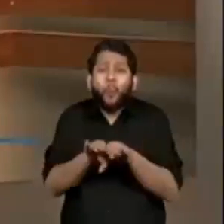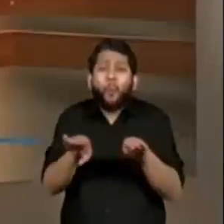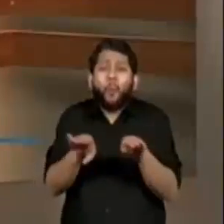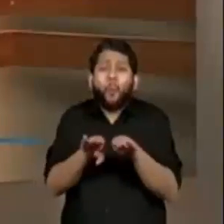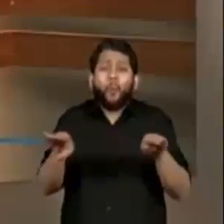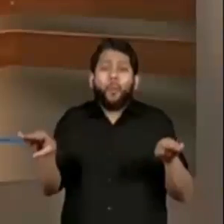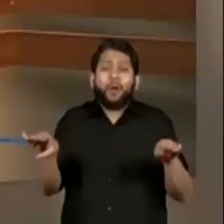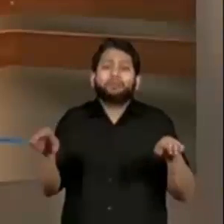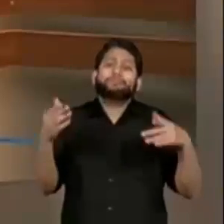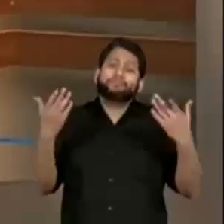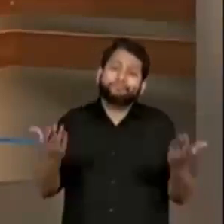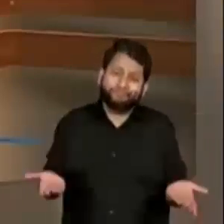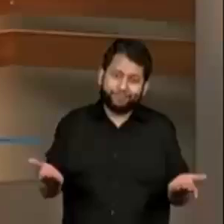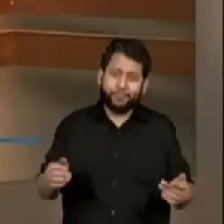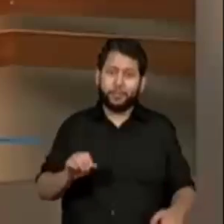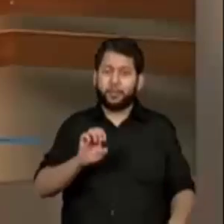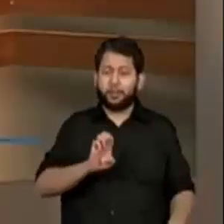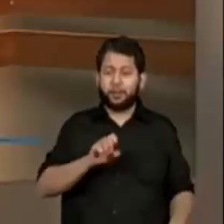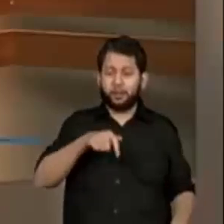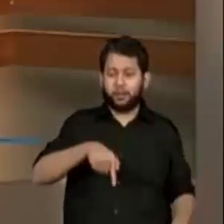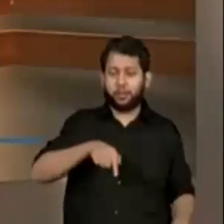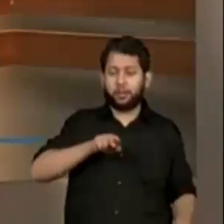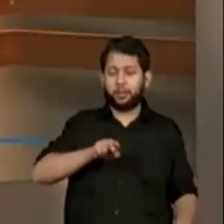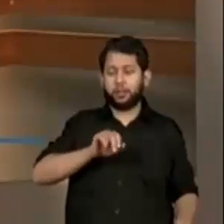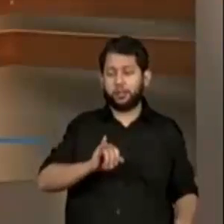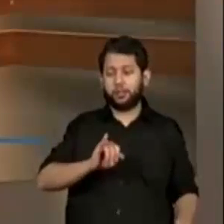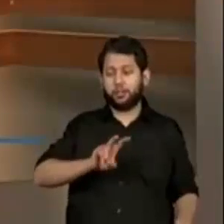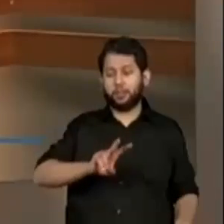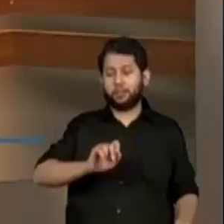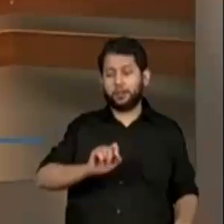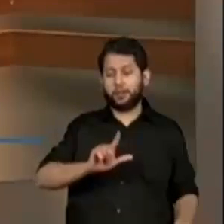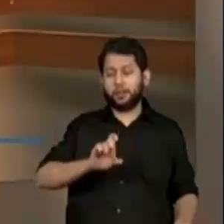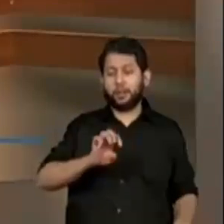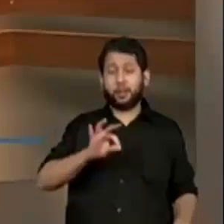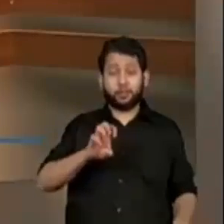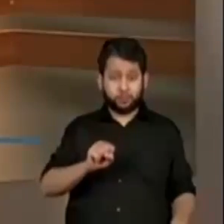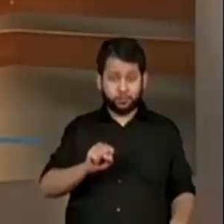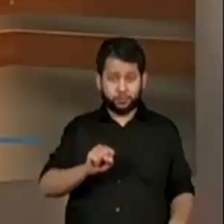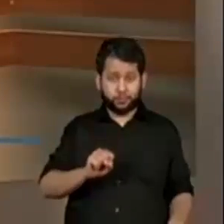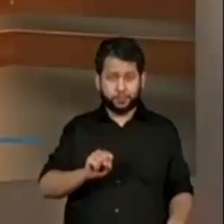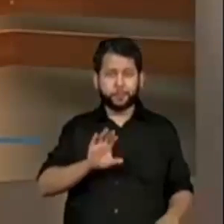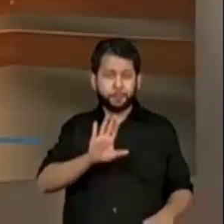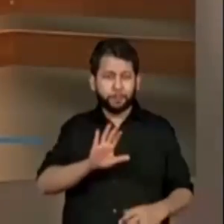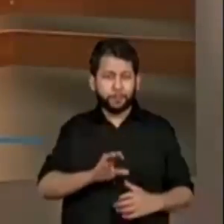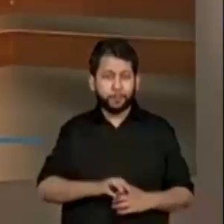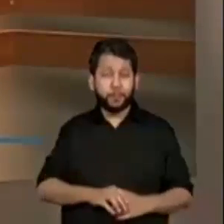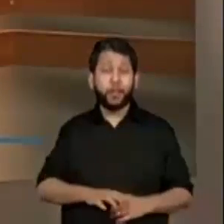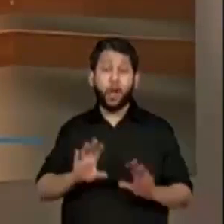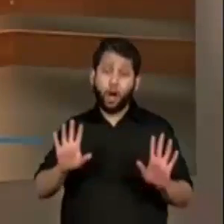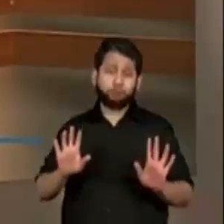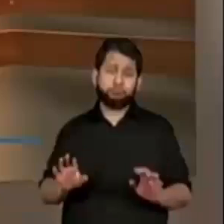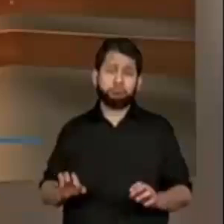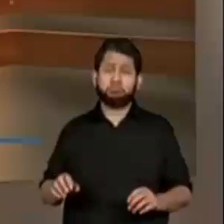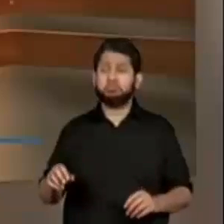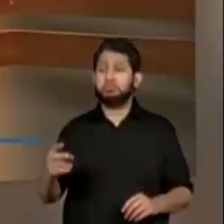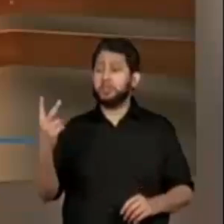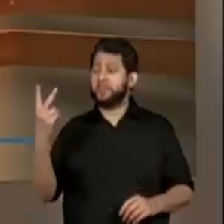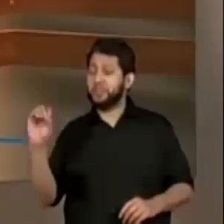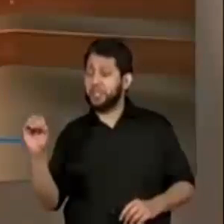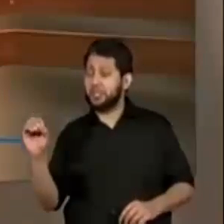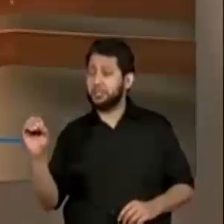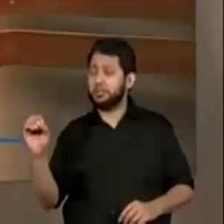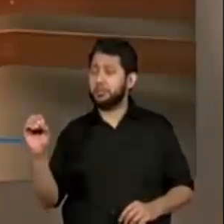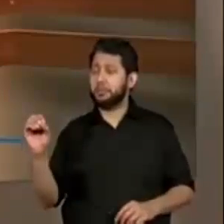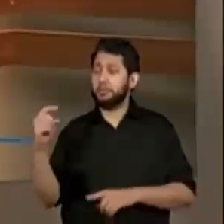eram equivalentes, né? 20 mais 60 e 50 mais 30. Elas já eram equivalentes. O que eu fiz? Acrescentei 10